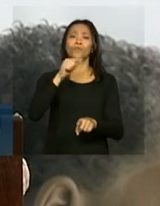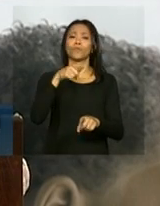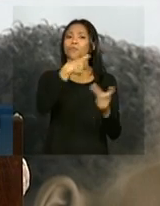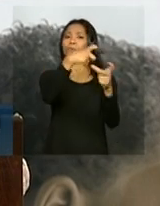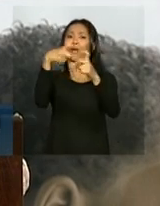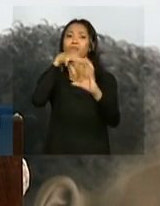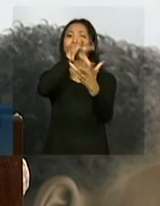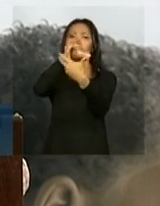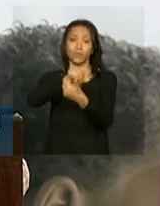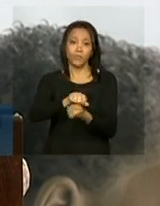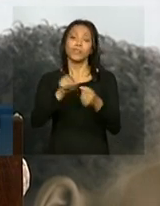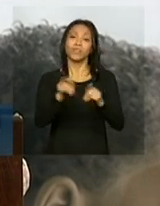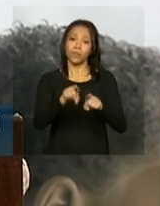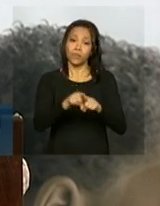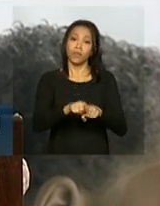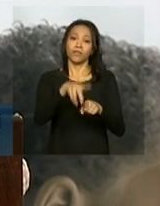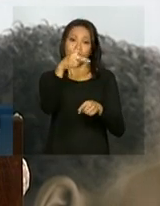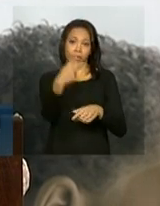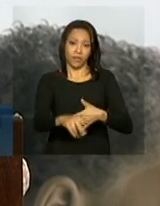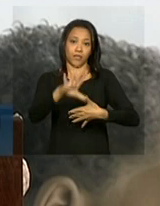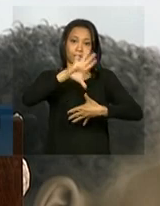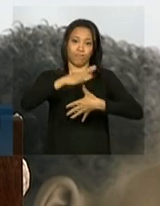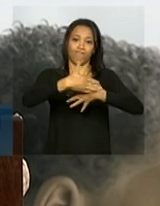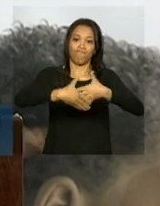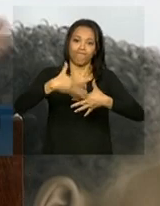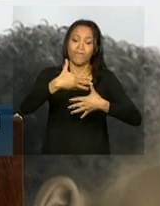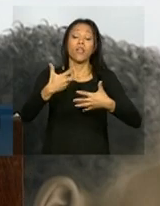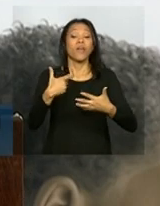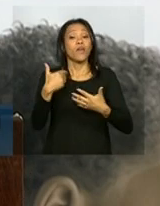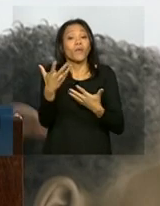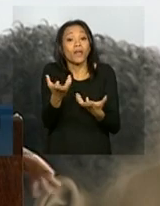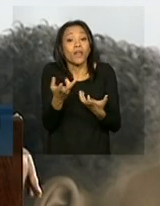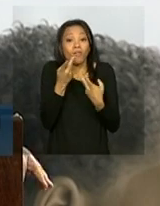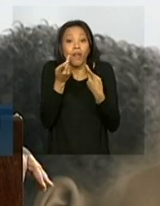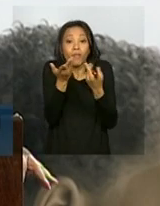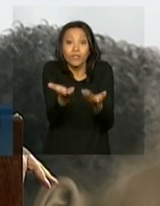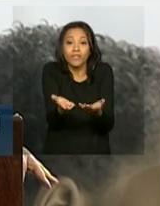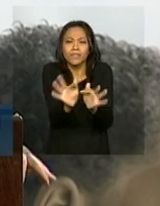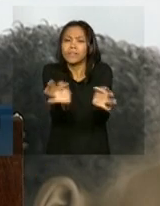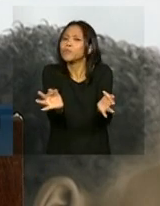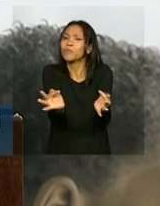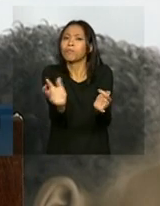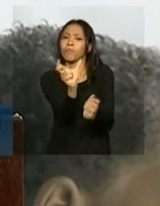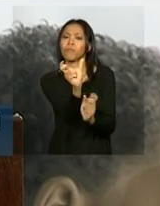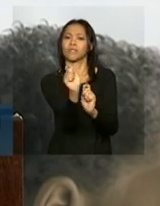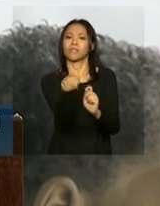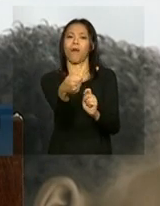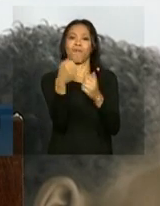médicos latino-americanos também. Queria dizer a todos vocês uma palavra muito simples. Muito obrigada.